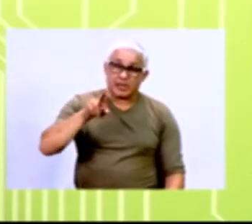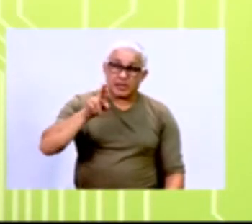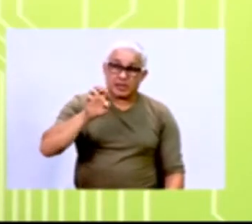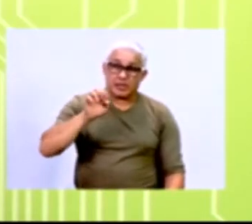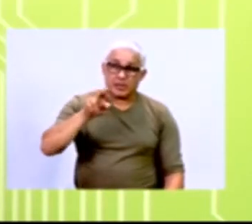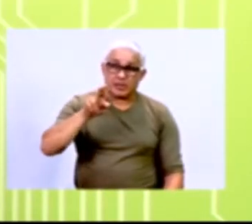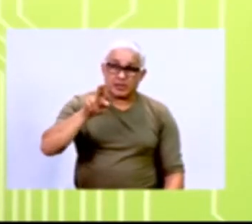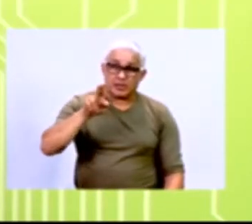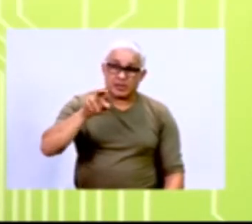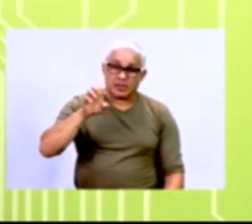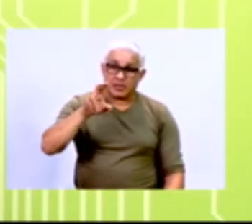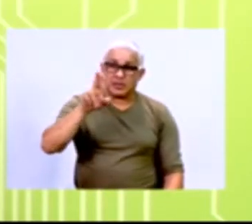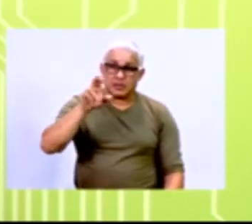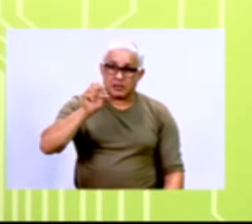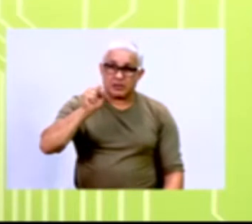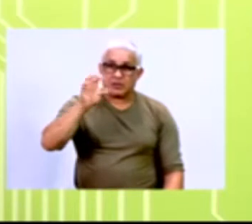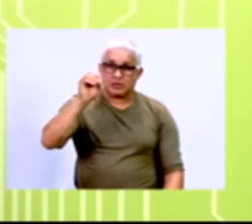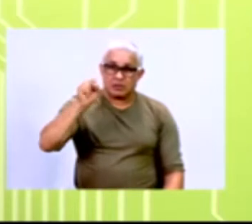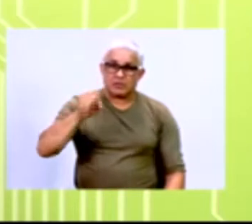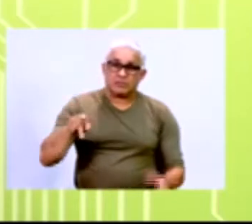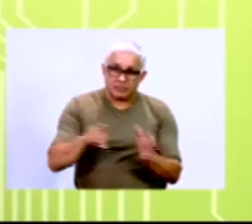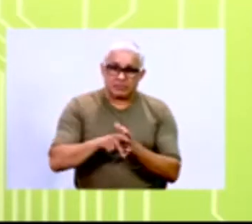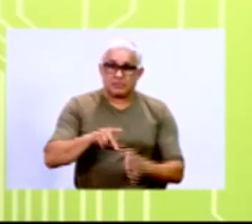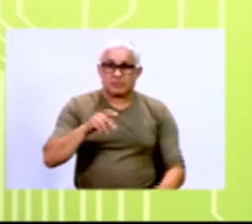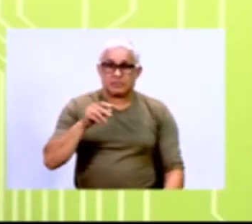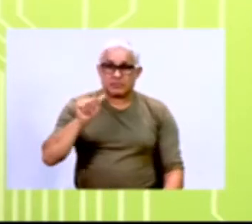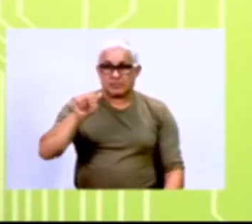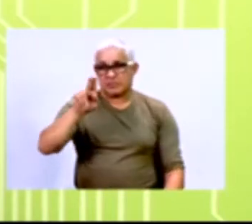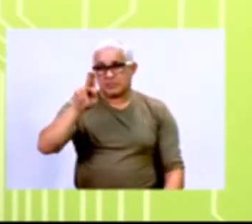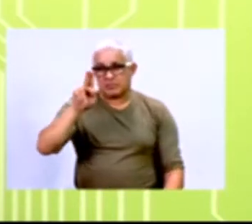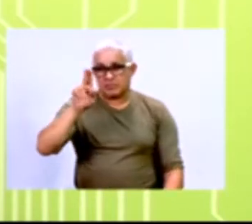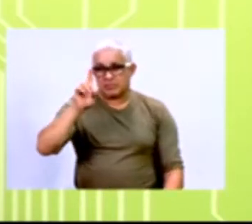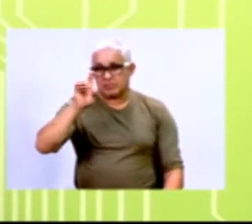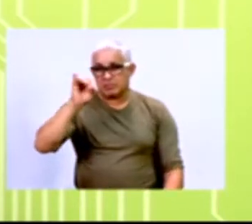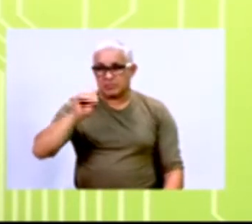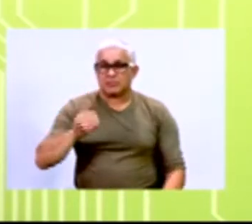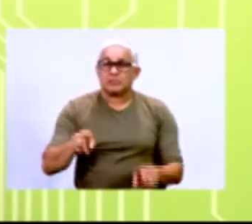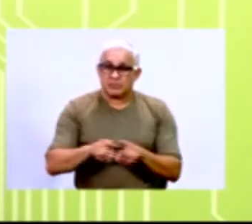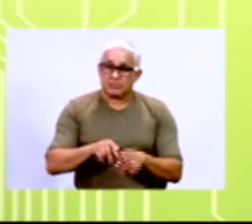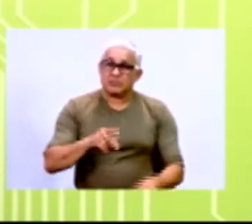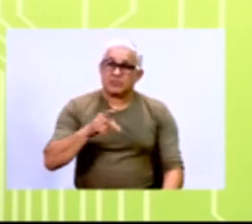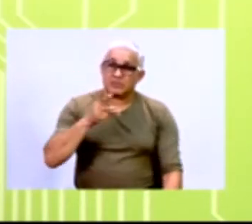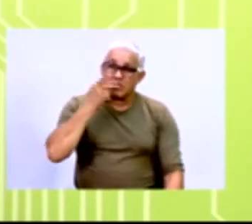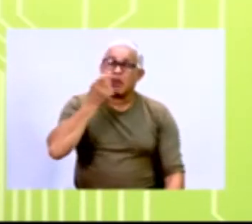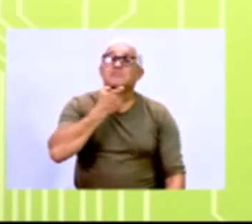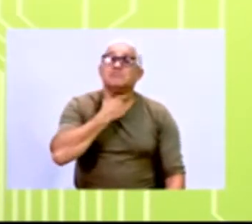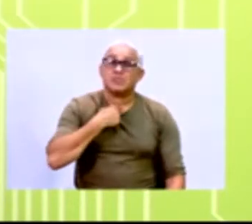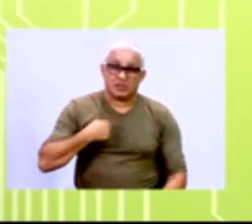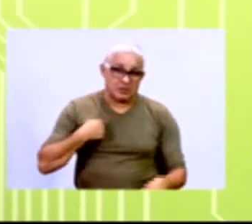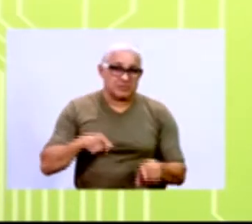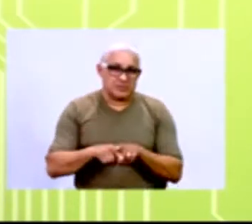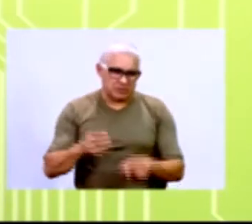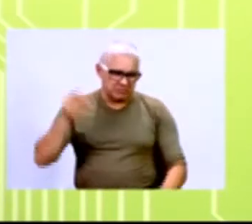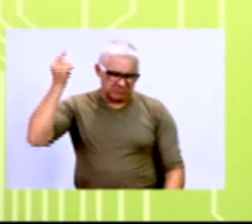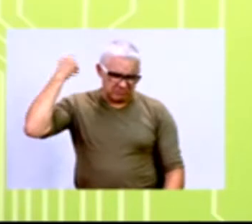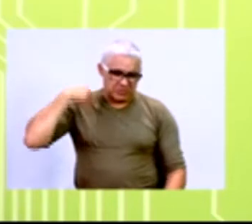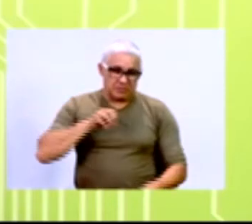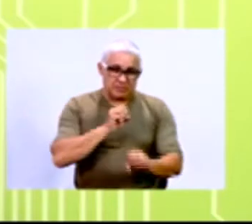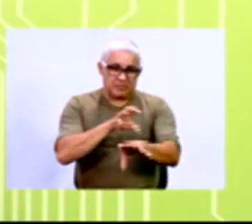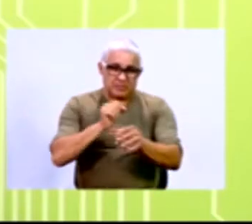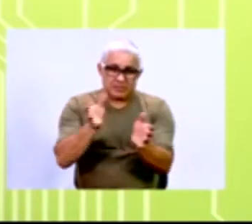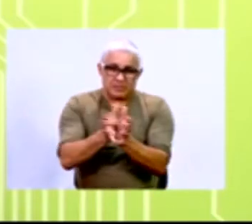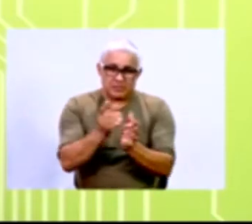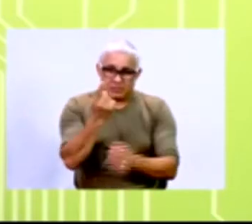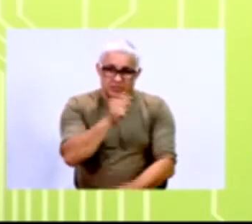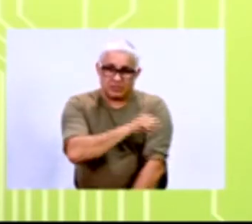áudio, tá? Não só a música, mas também a fala, né? Uma vez eu dei aula para uma turma, tinha um aluno